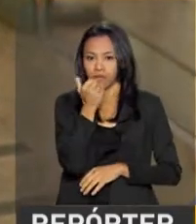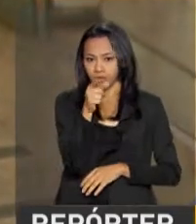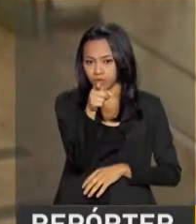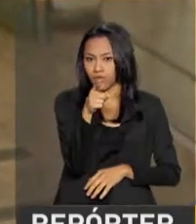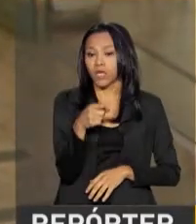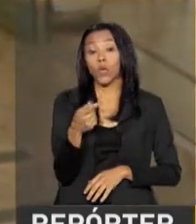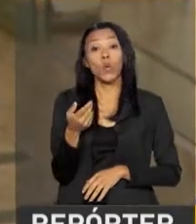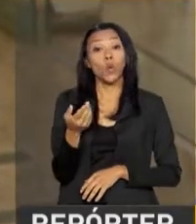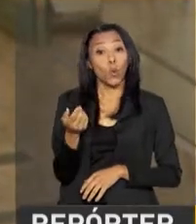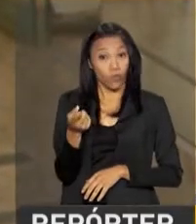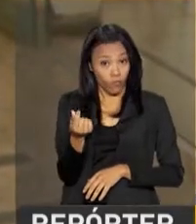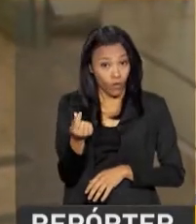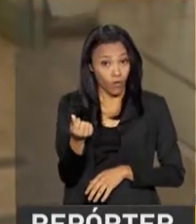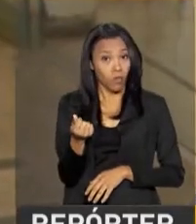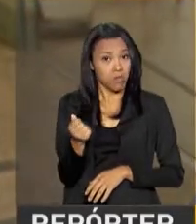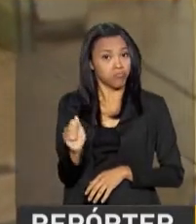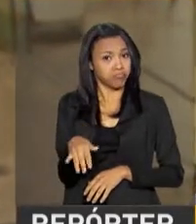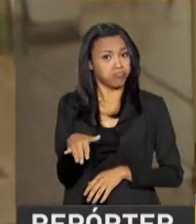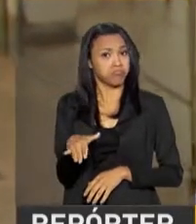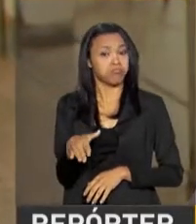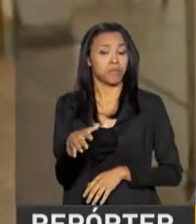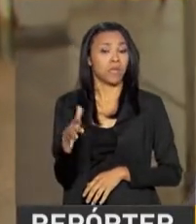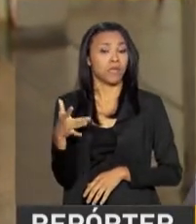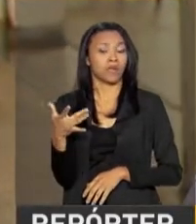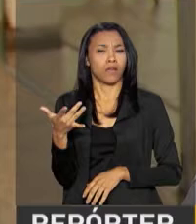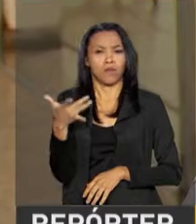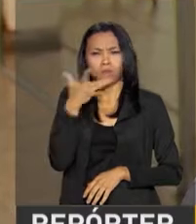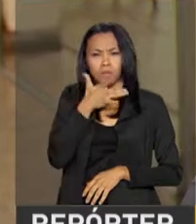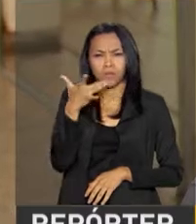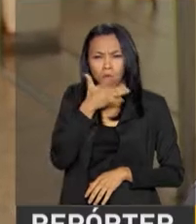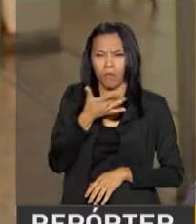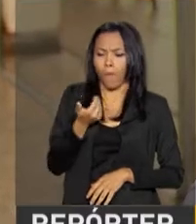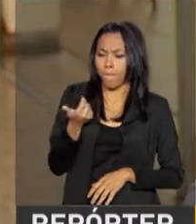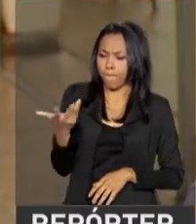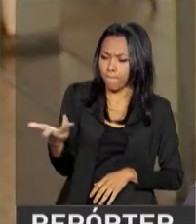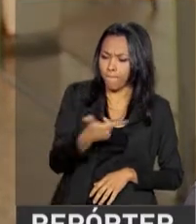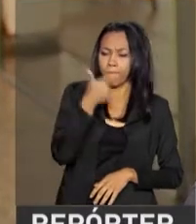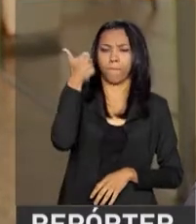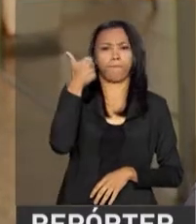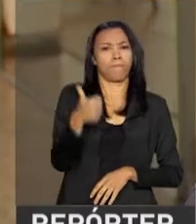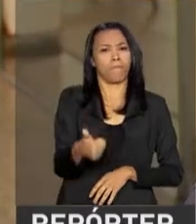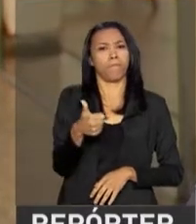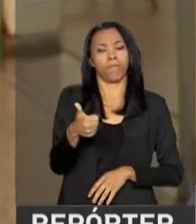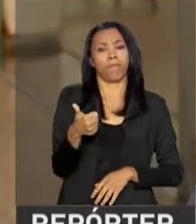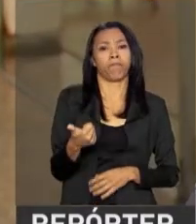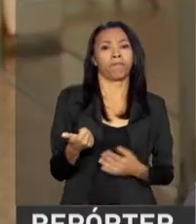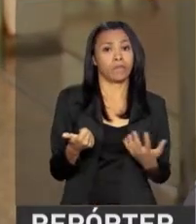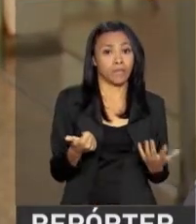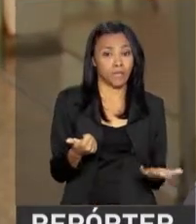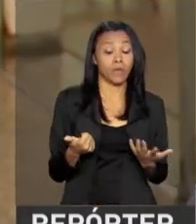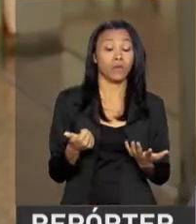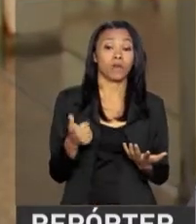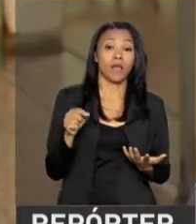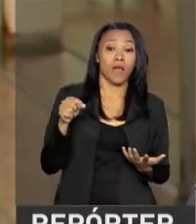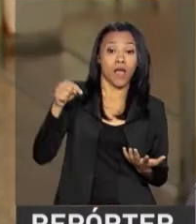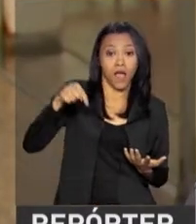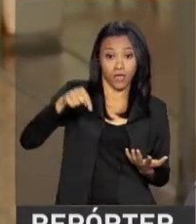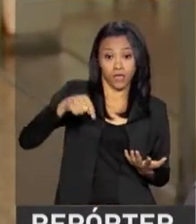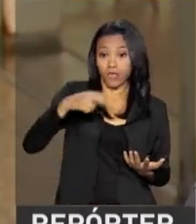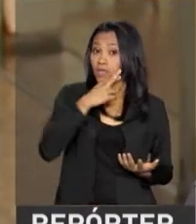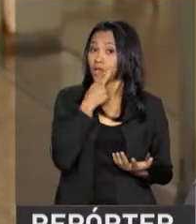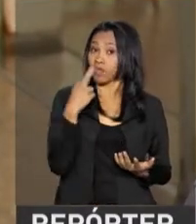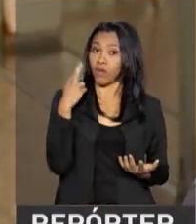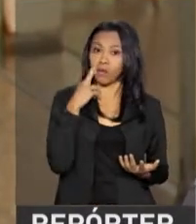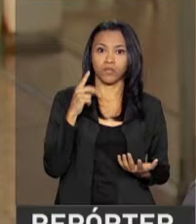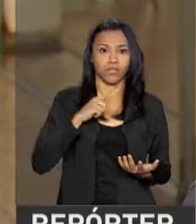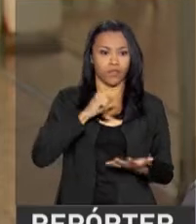razoável tem uma qualidade boa tem um sabor agradável e e especificamente os chineses restaurante tem